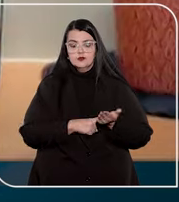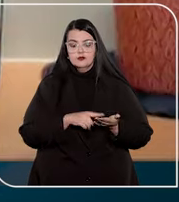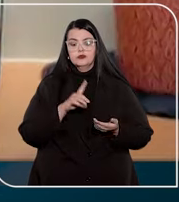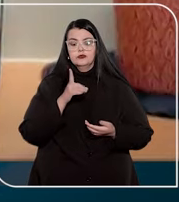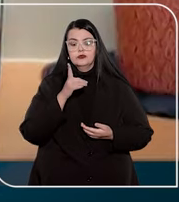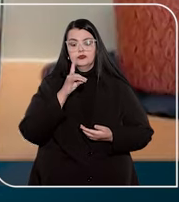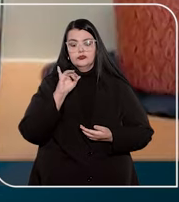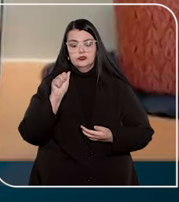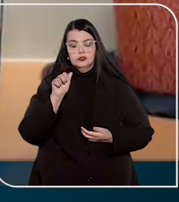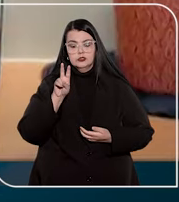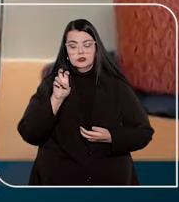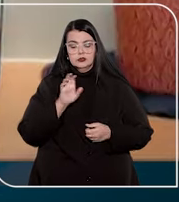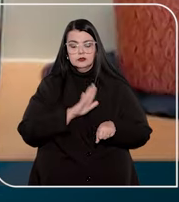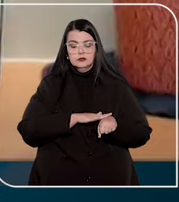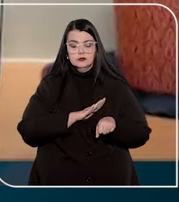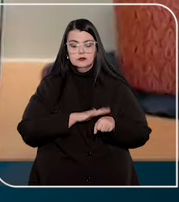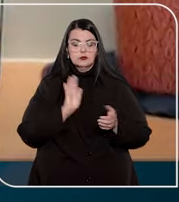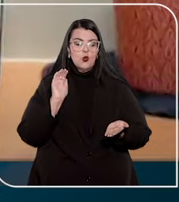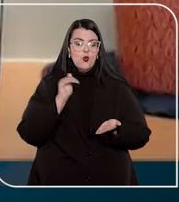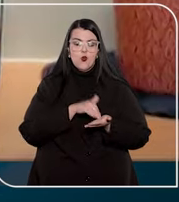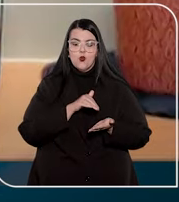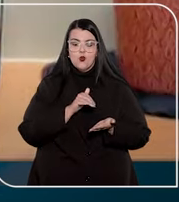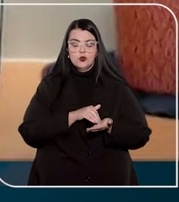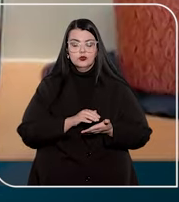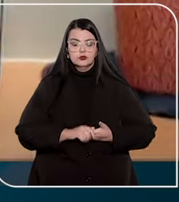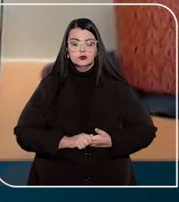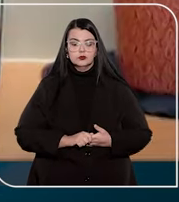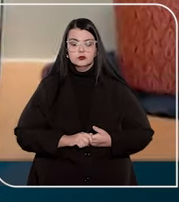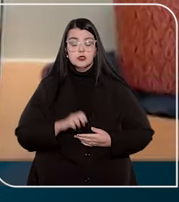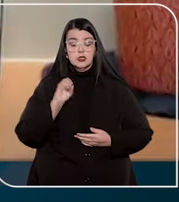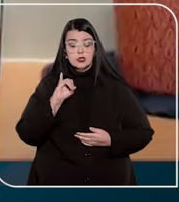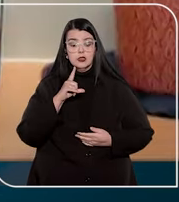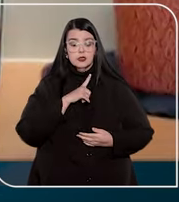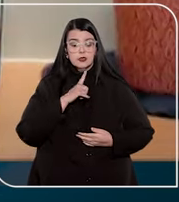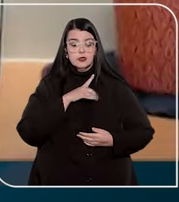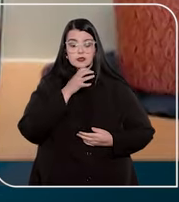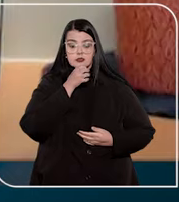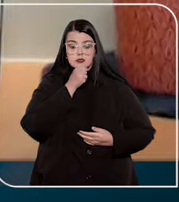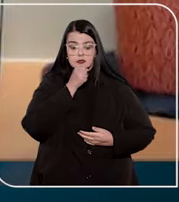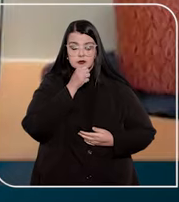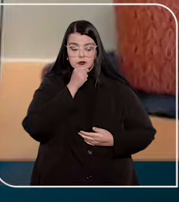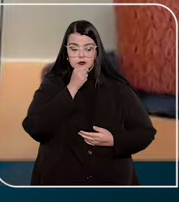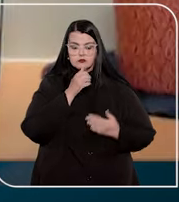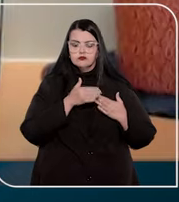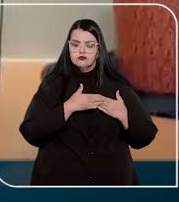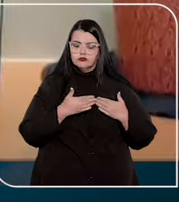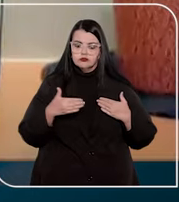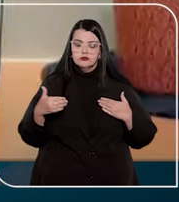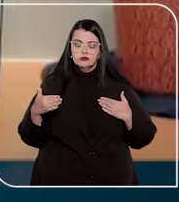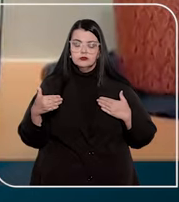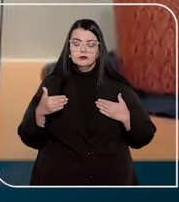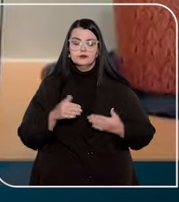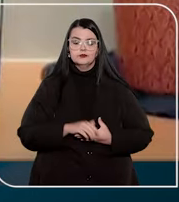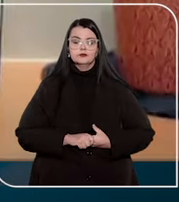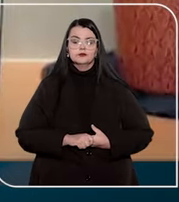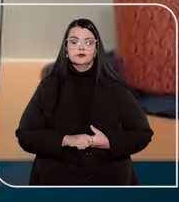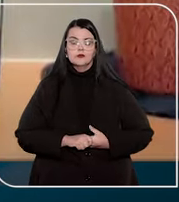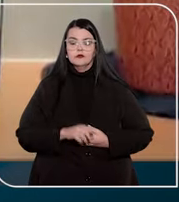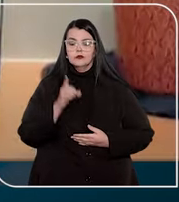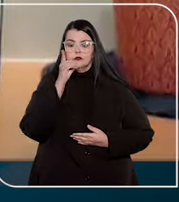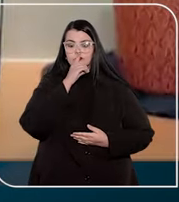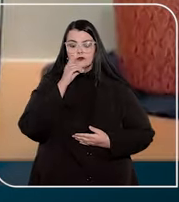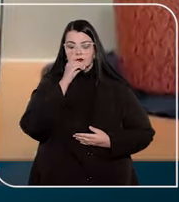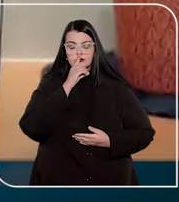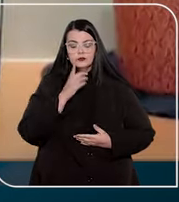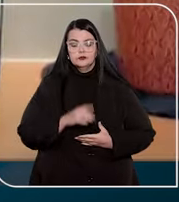dia 15 é meu último dia do prazo. Se ele caiu no sábado, eu vou prorrogar para o dia seguinte, que é domingo, que